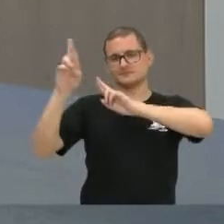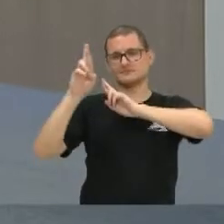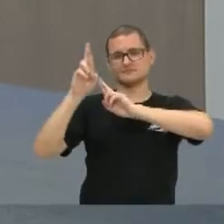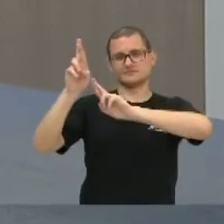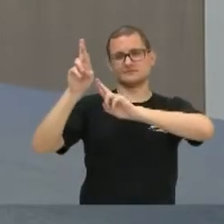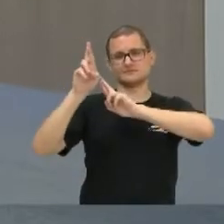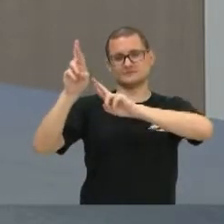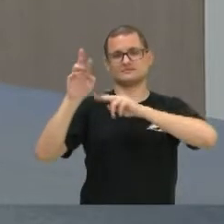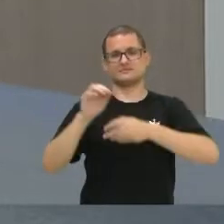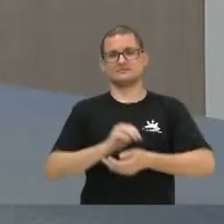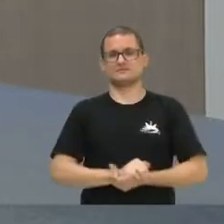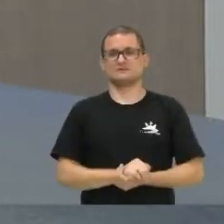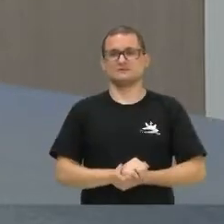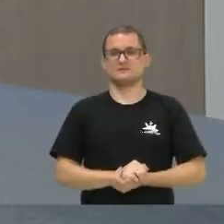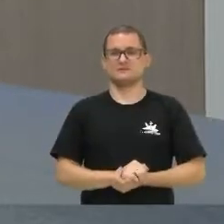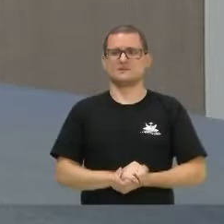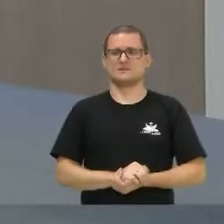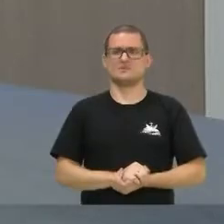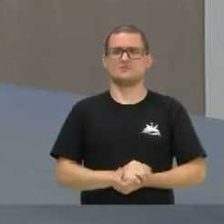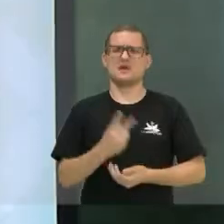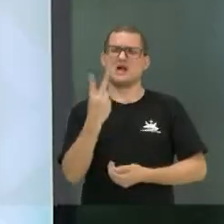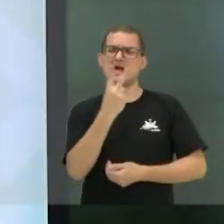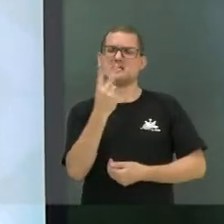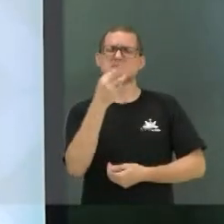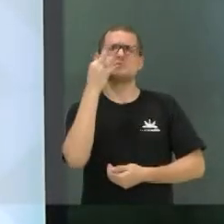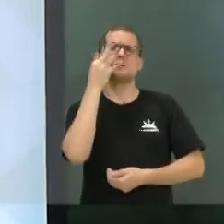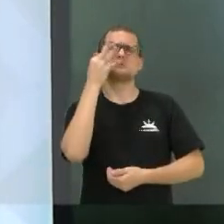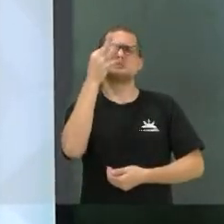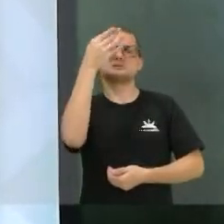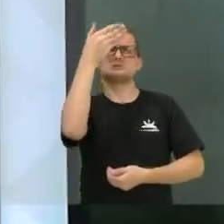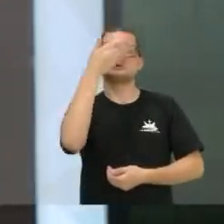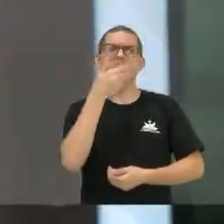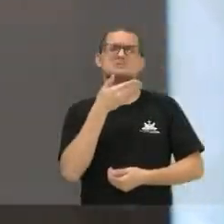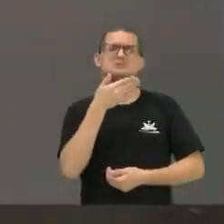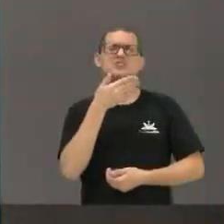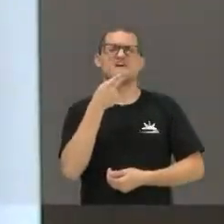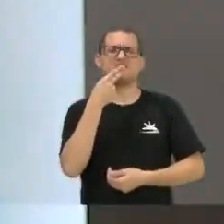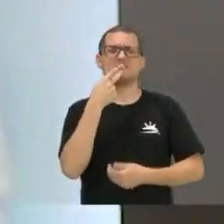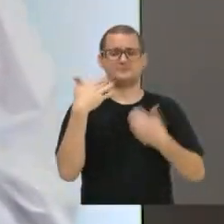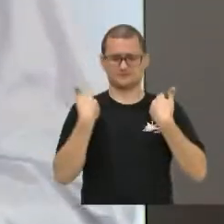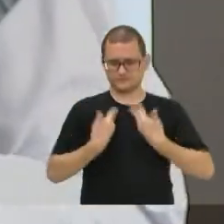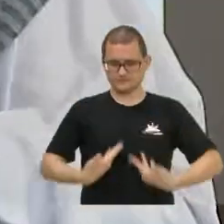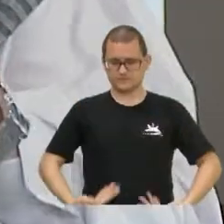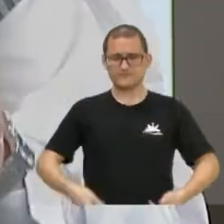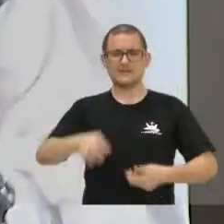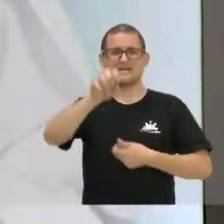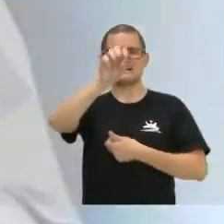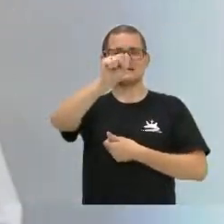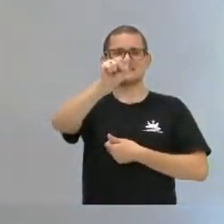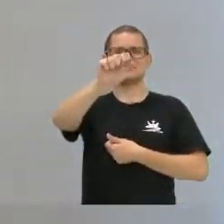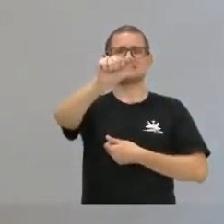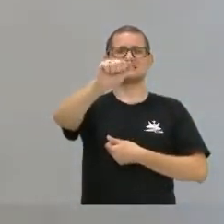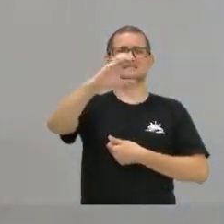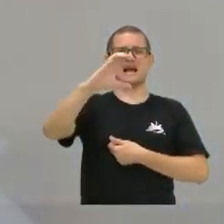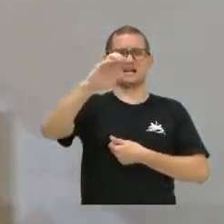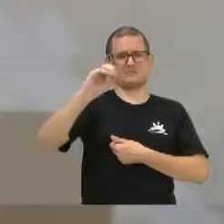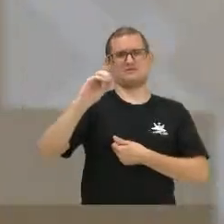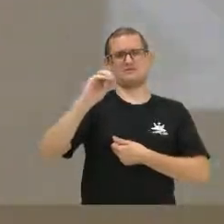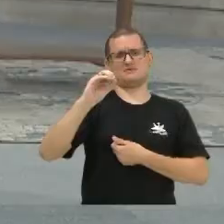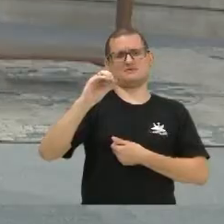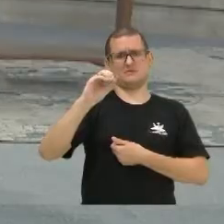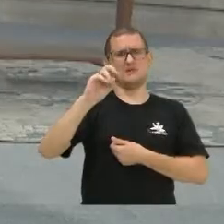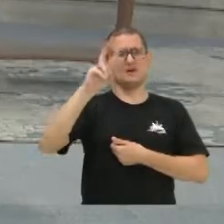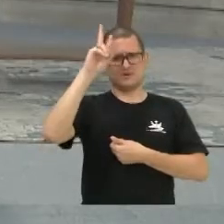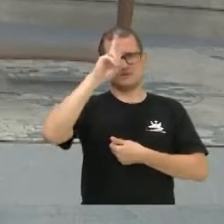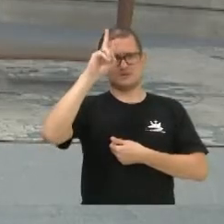ah pois bem vestidas de saco mas o que que tem aqui esse modo de vestir lembra que